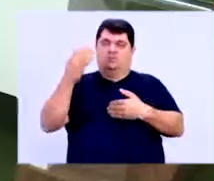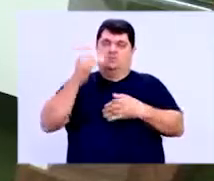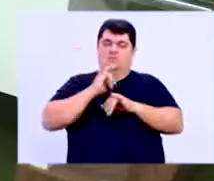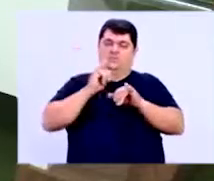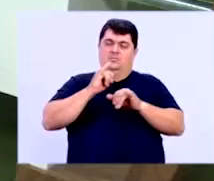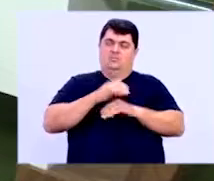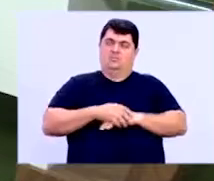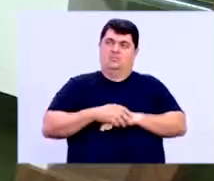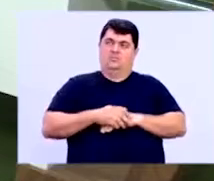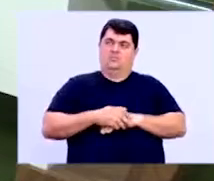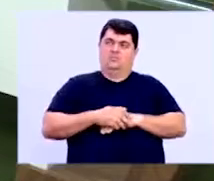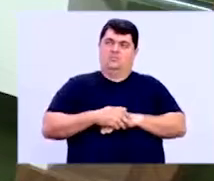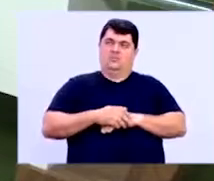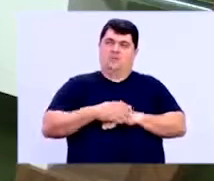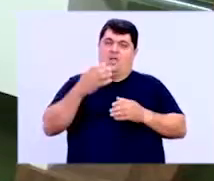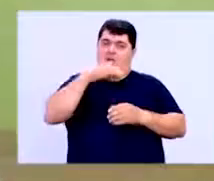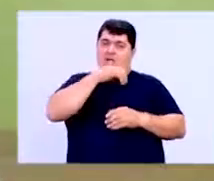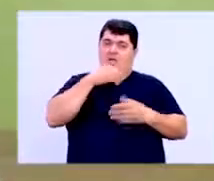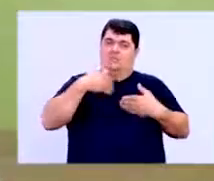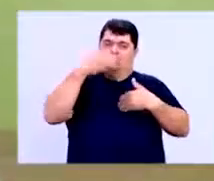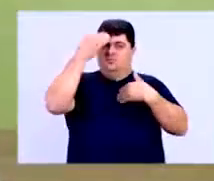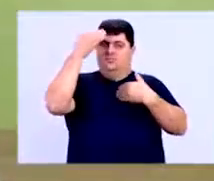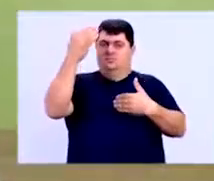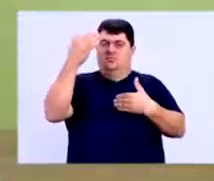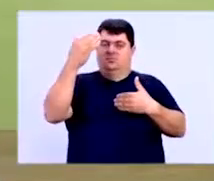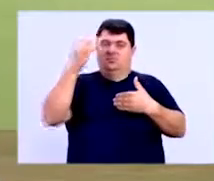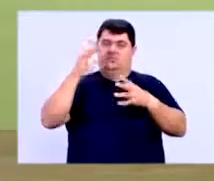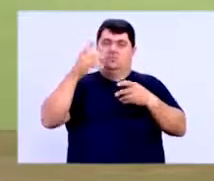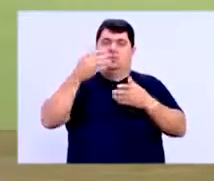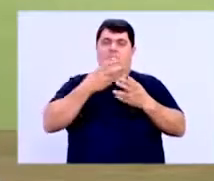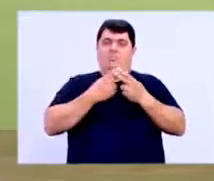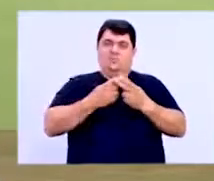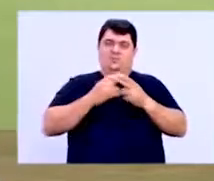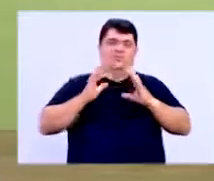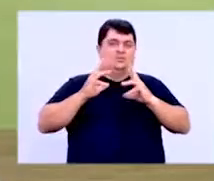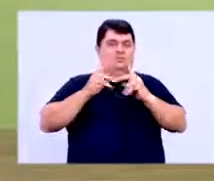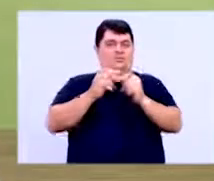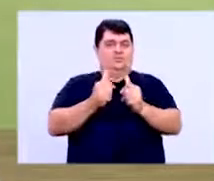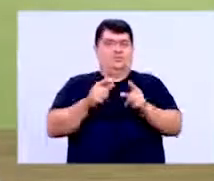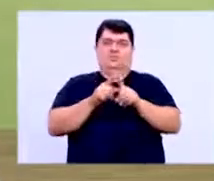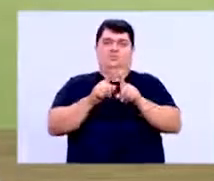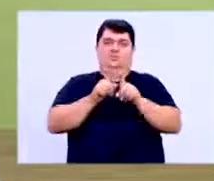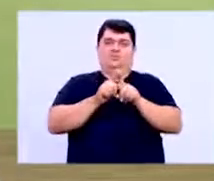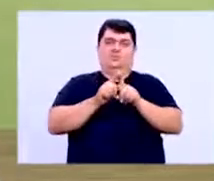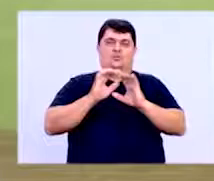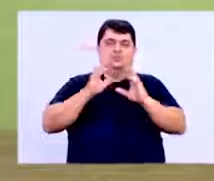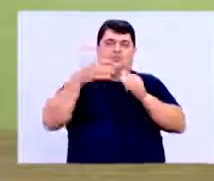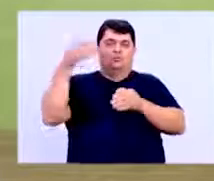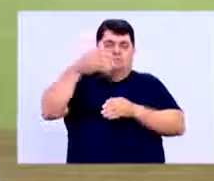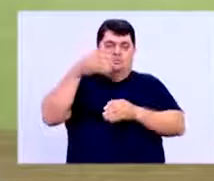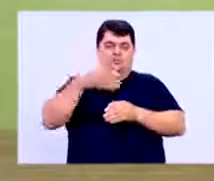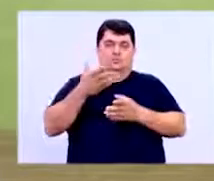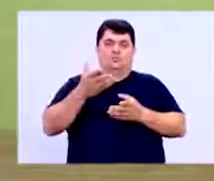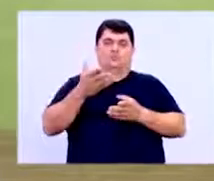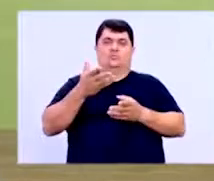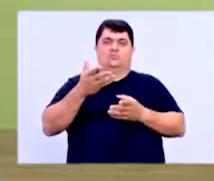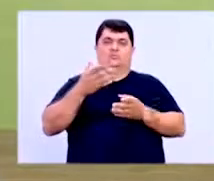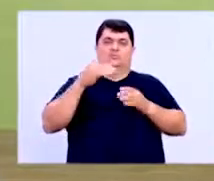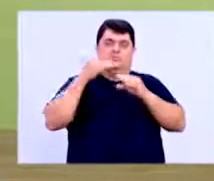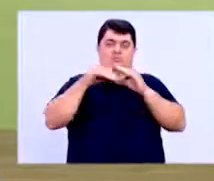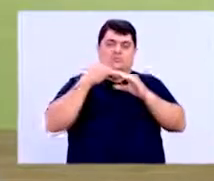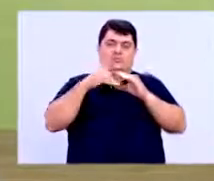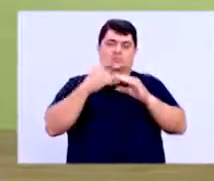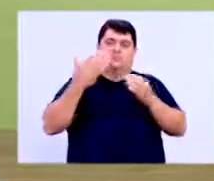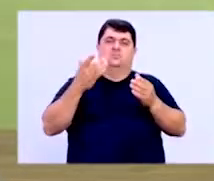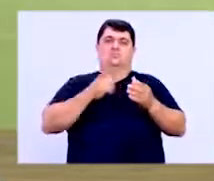aí? Rapidinho, o tempo é corrido, né, professor? Agradeço a paciência e a presença de vocês aqui no chat,